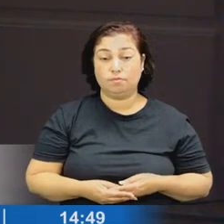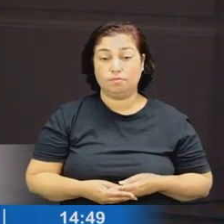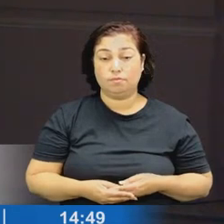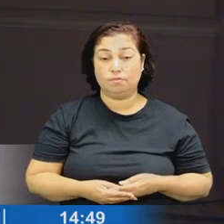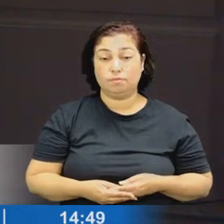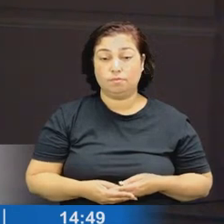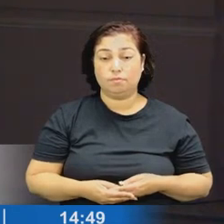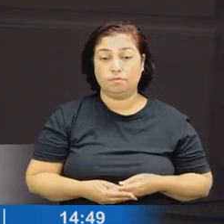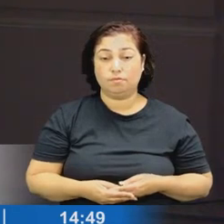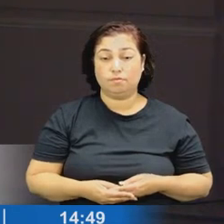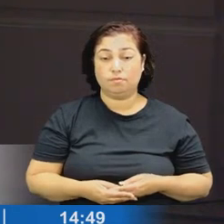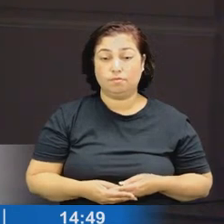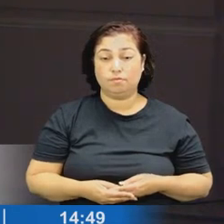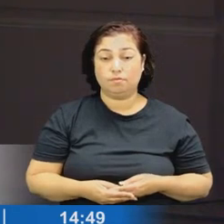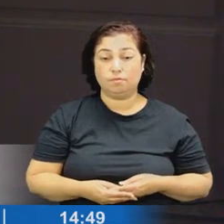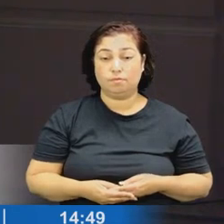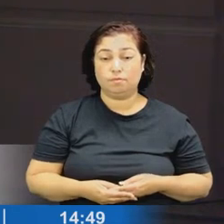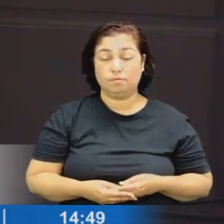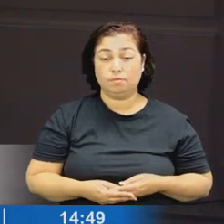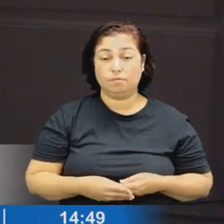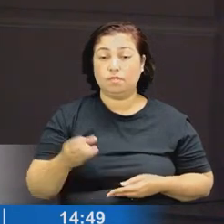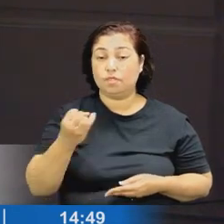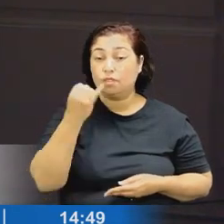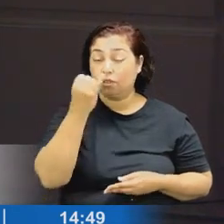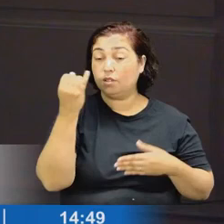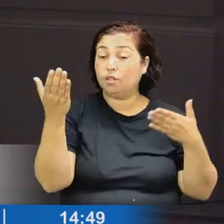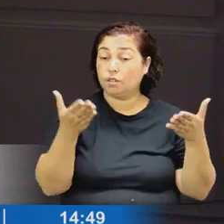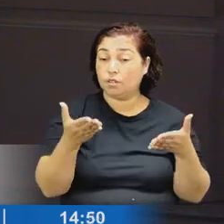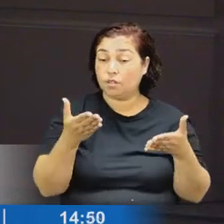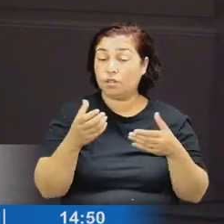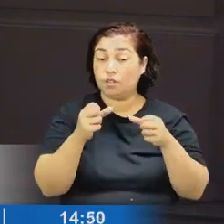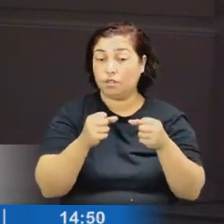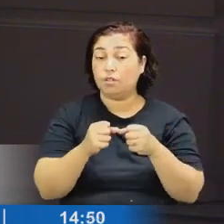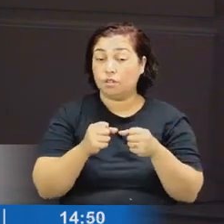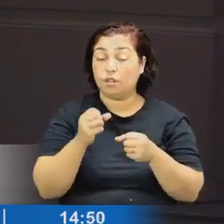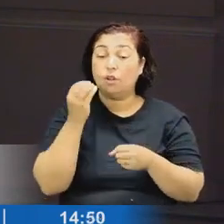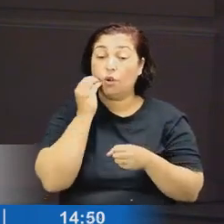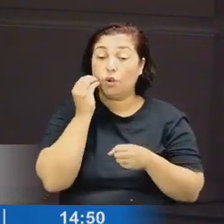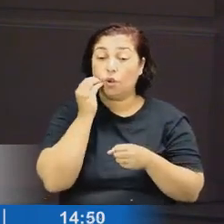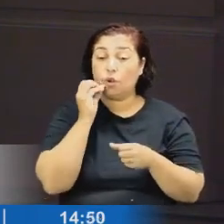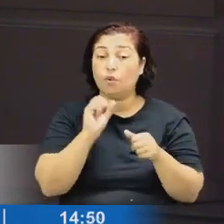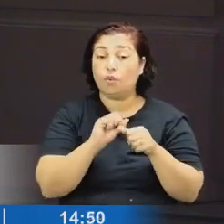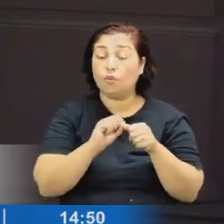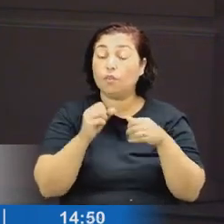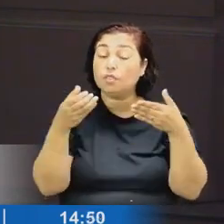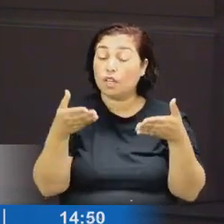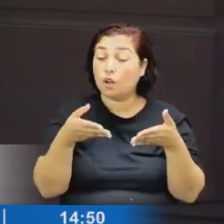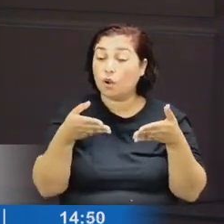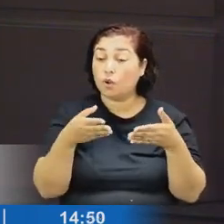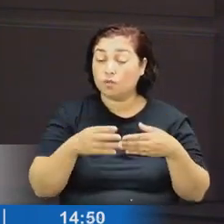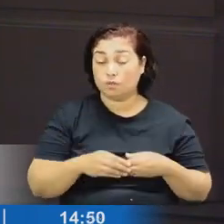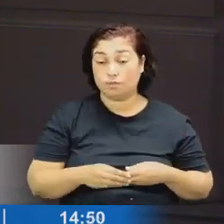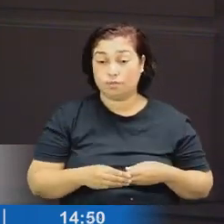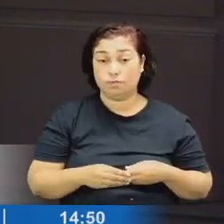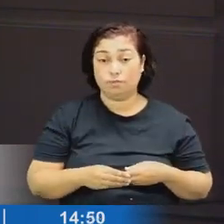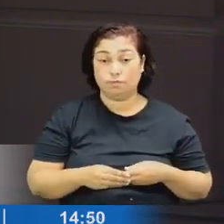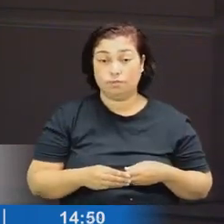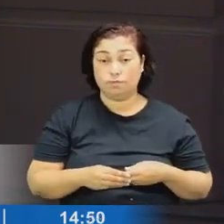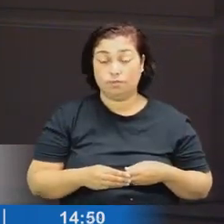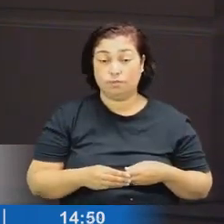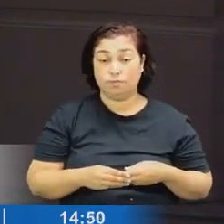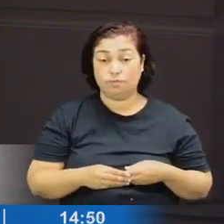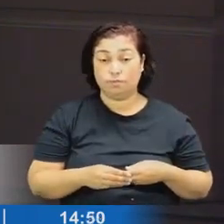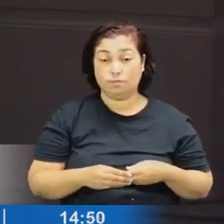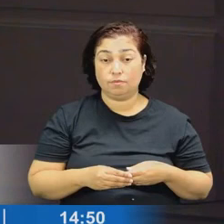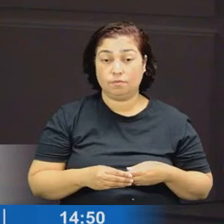legal legal legal mas é importante estar aqui porque aqui vocês podem fazer o seguinte que eu vou dar oportunidade de vocês fazerem agora é o seguinte não adianta